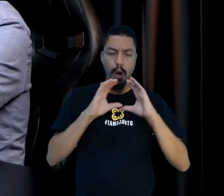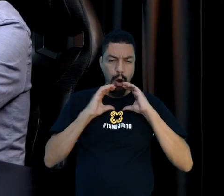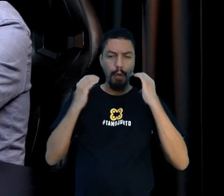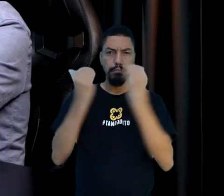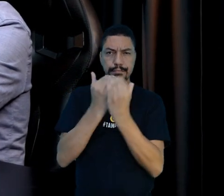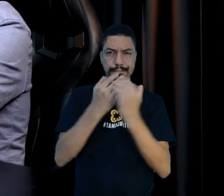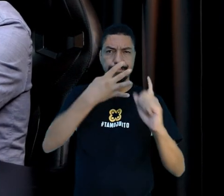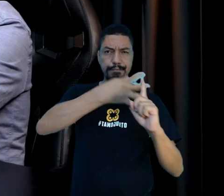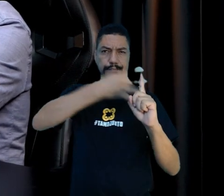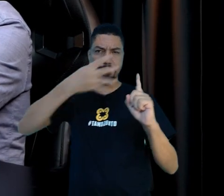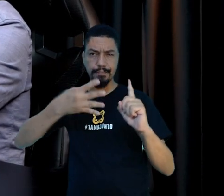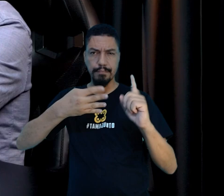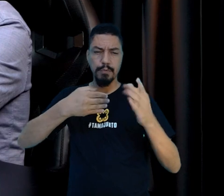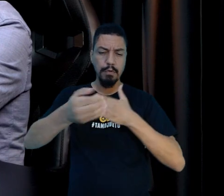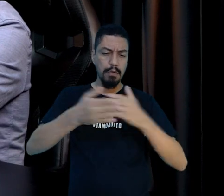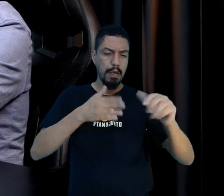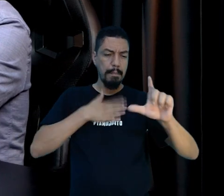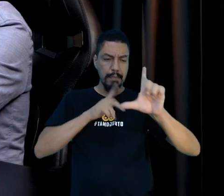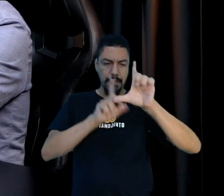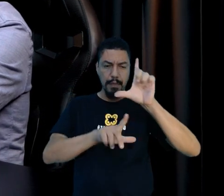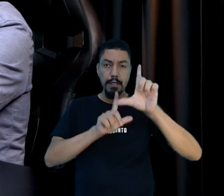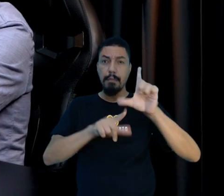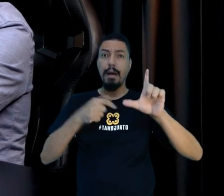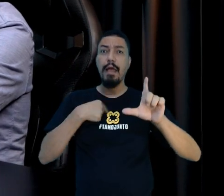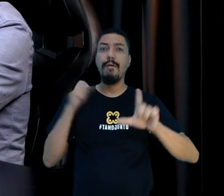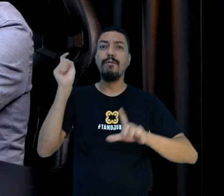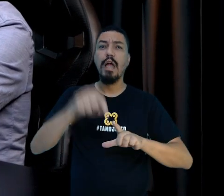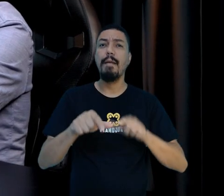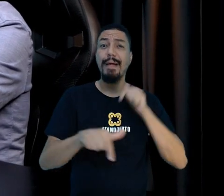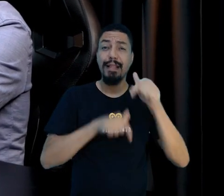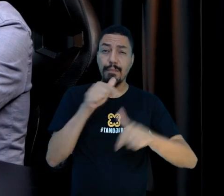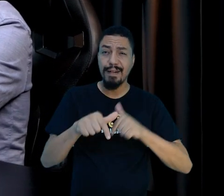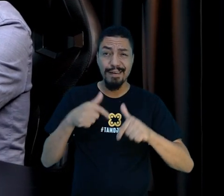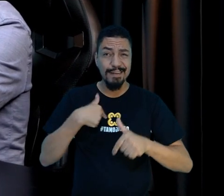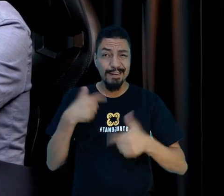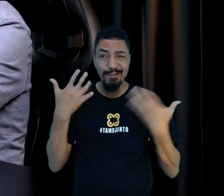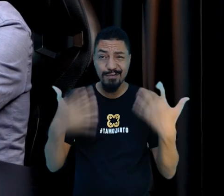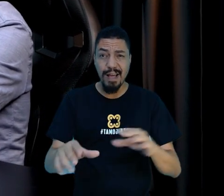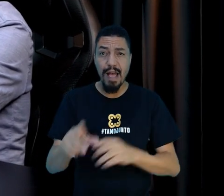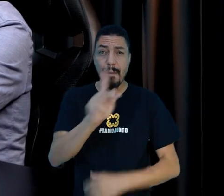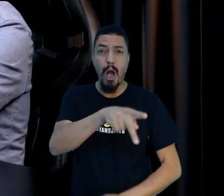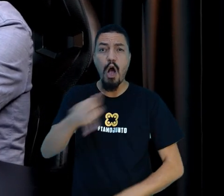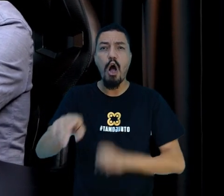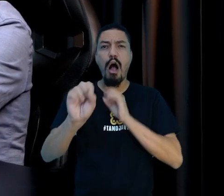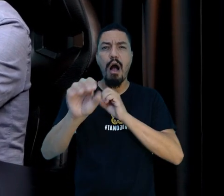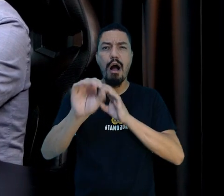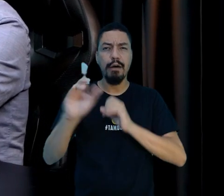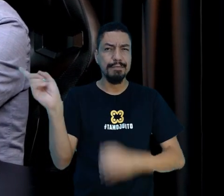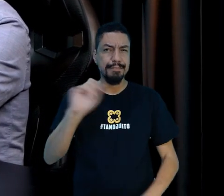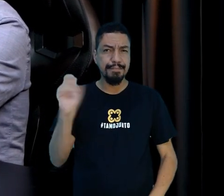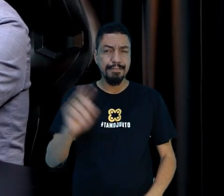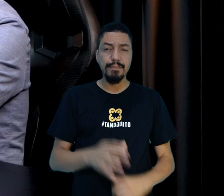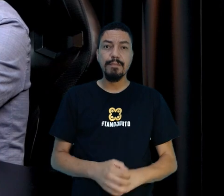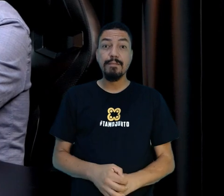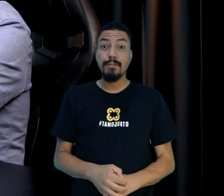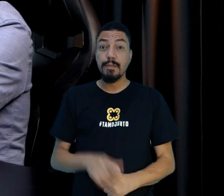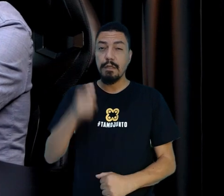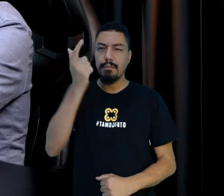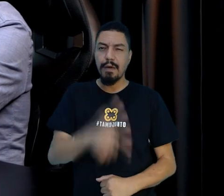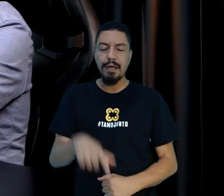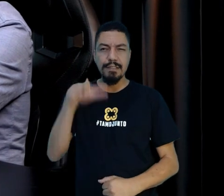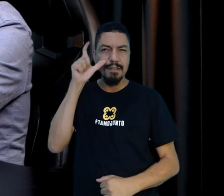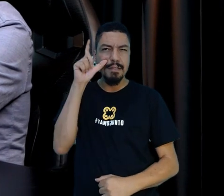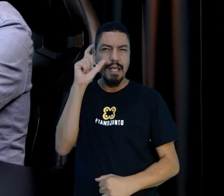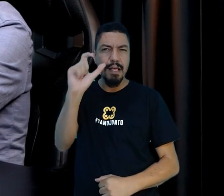como eu me identifique, mas eu tô aqui para trabalhar, entendeu? Eu tô aqui para te ensinar, não tô aqui, né? Tem uma coisa que eu acho que é interessante, que